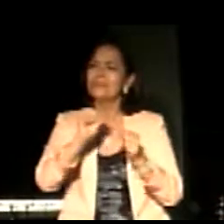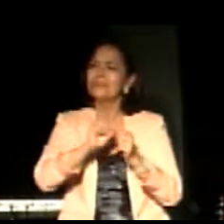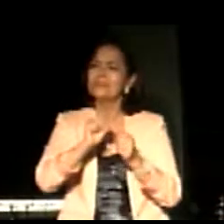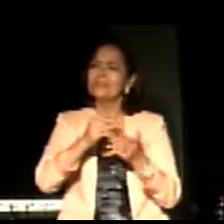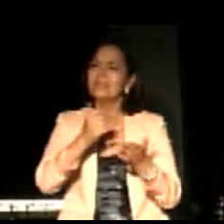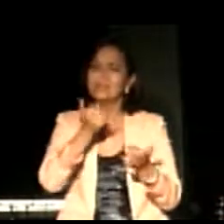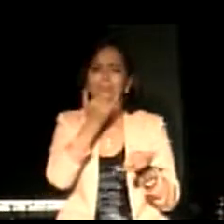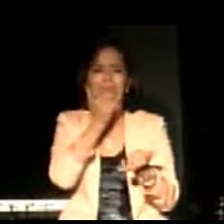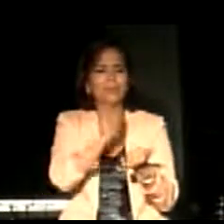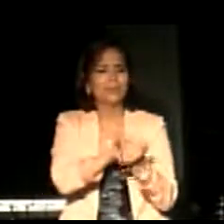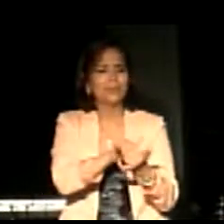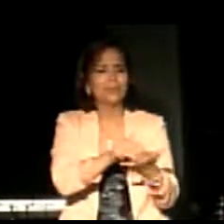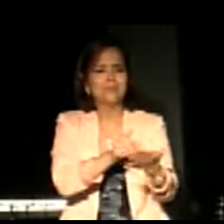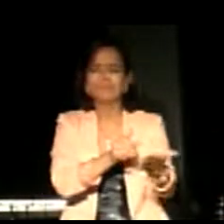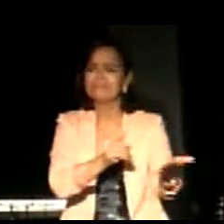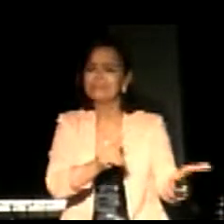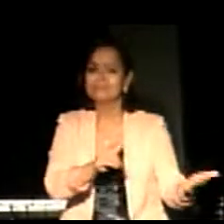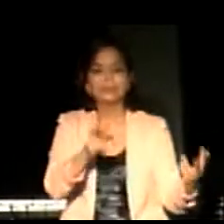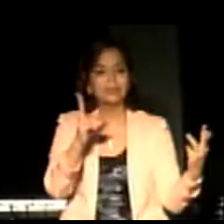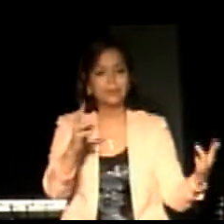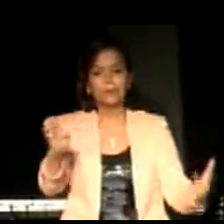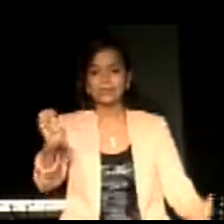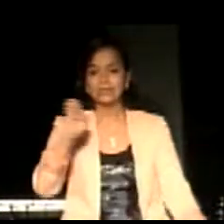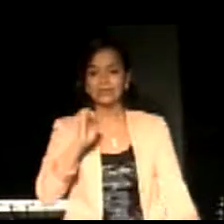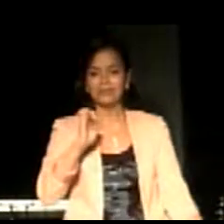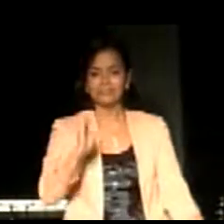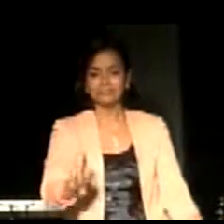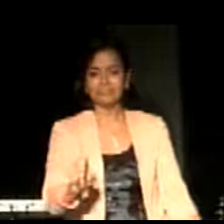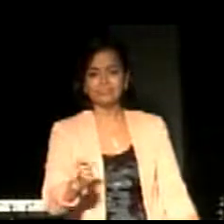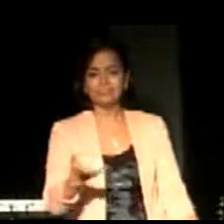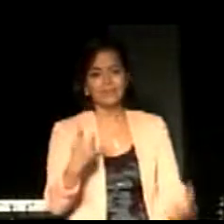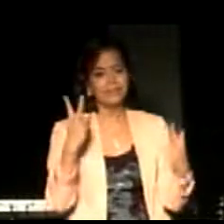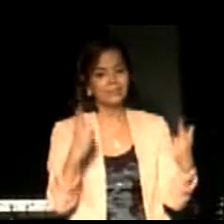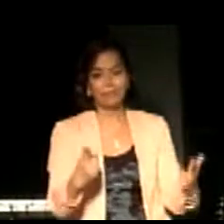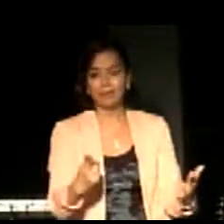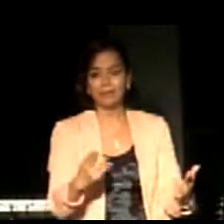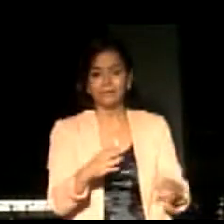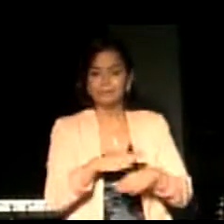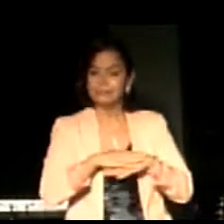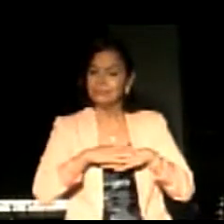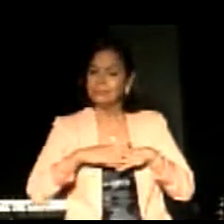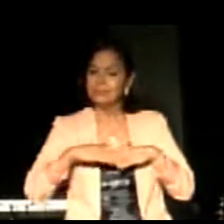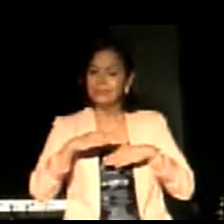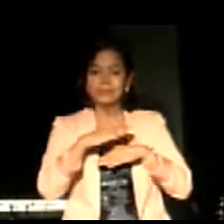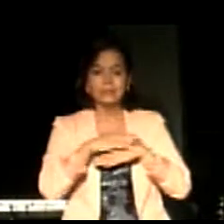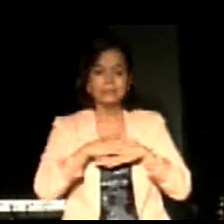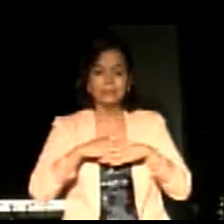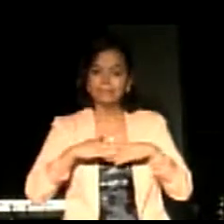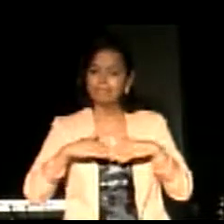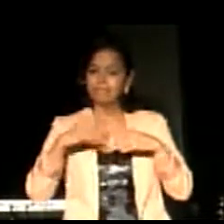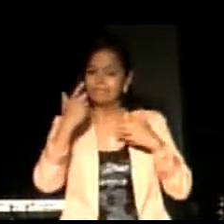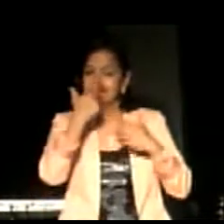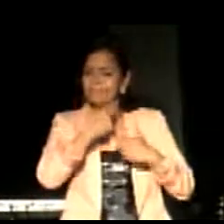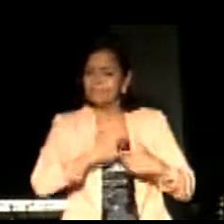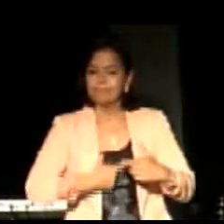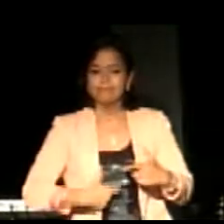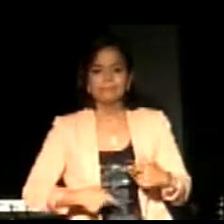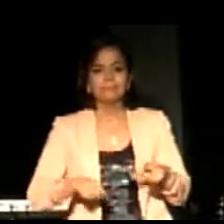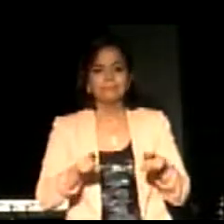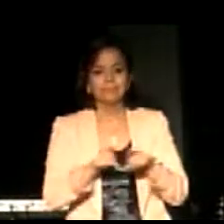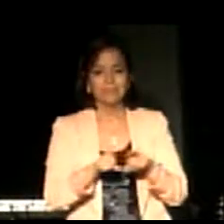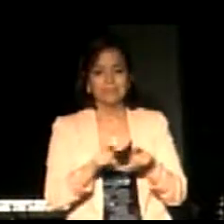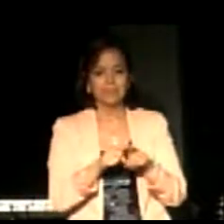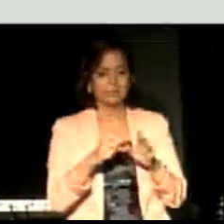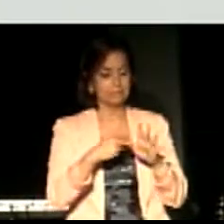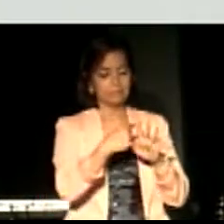Como Estevão lá quando ele estava sendo apedrejado. O que é isso? Mansidão. Mansidão. Além disso, além